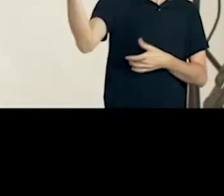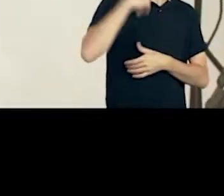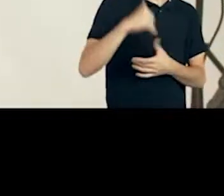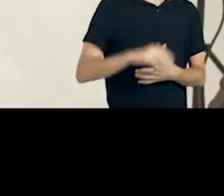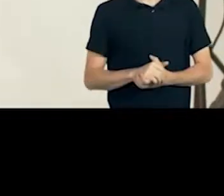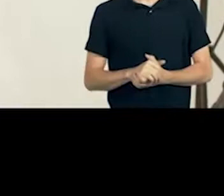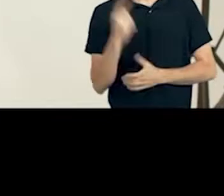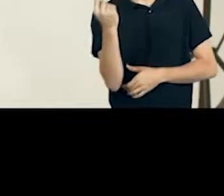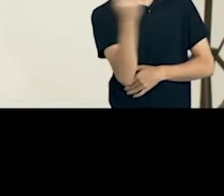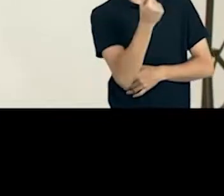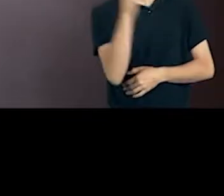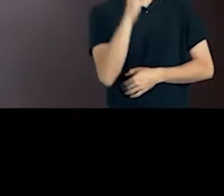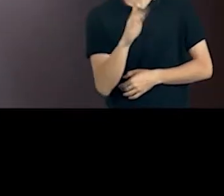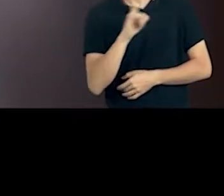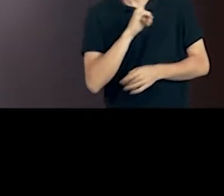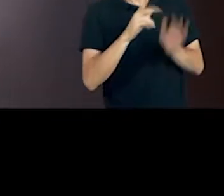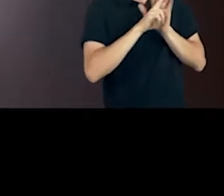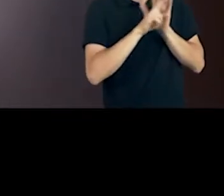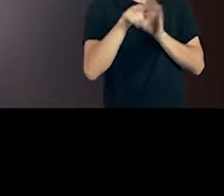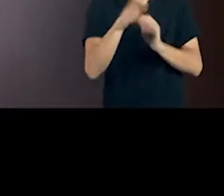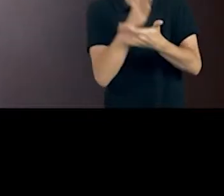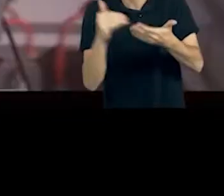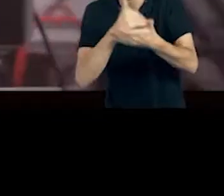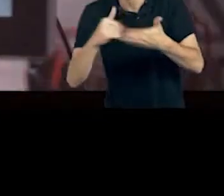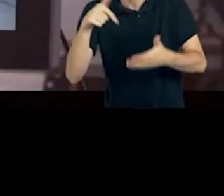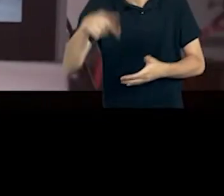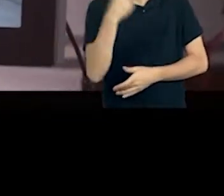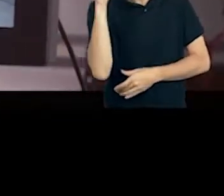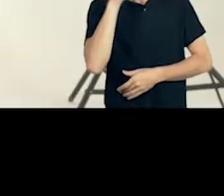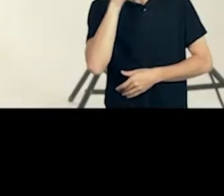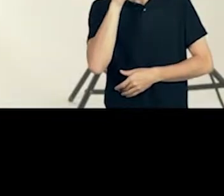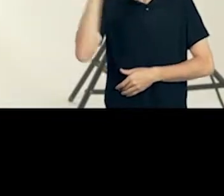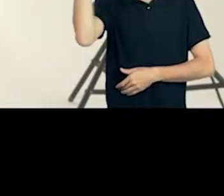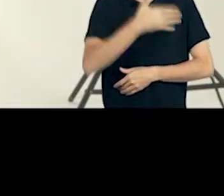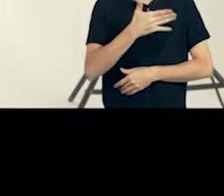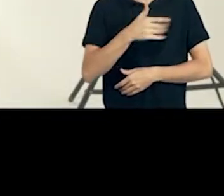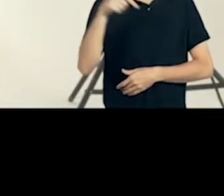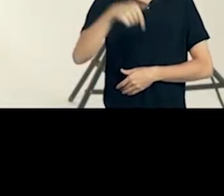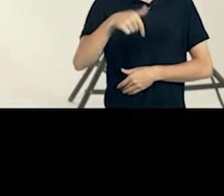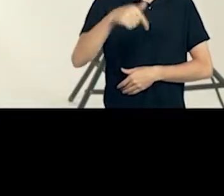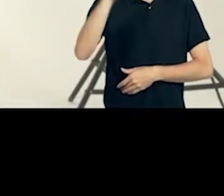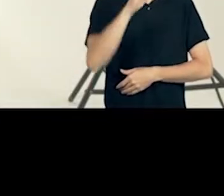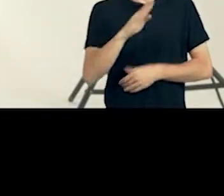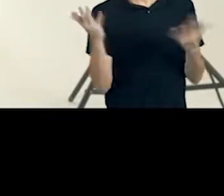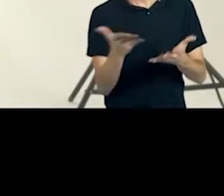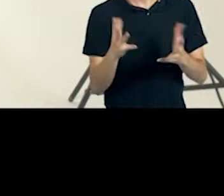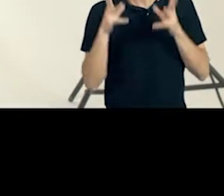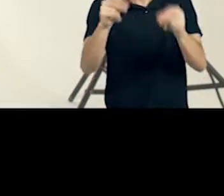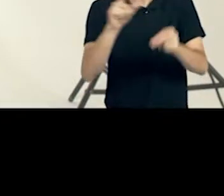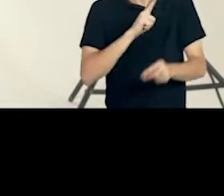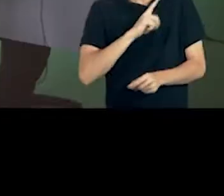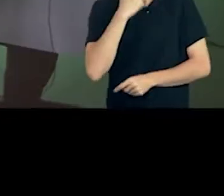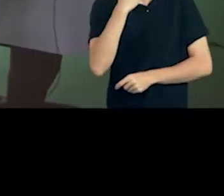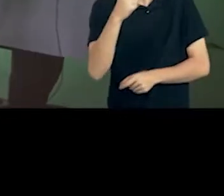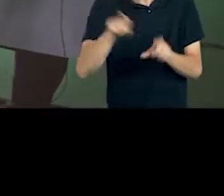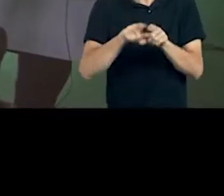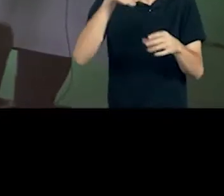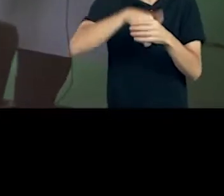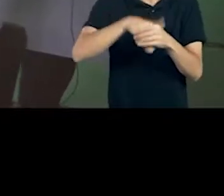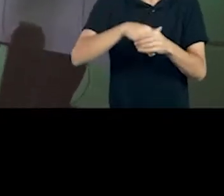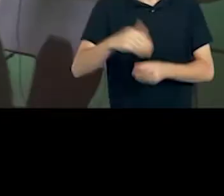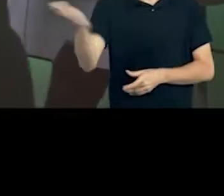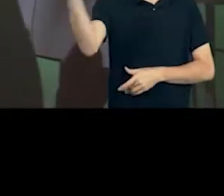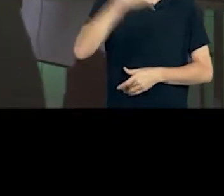Cada brasileiro representa um pedaço da nossa história. Aprovado! No Brasil de hoje, todos podem ter voz e